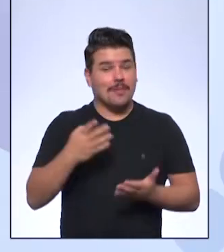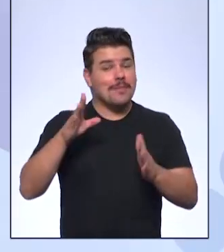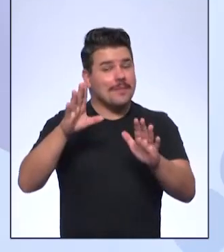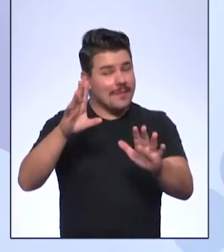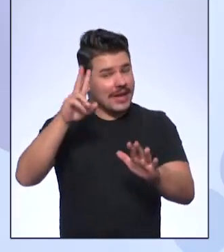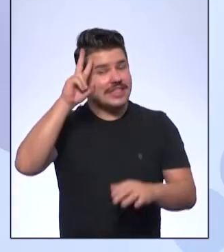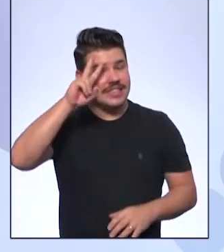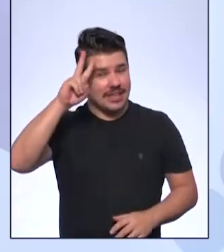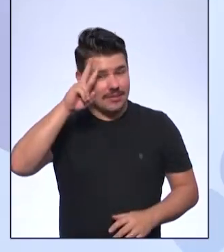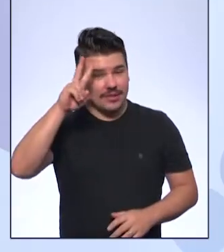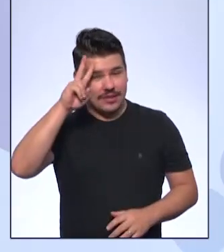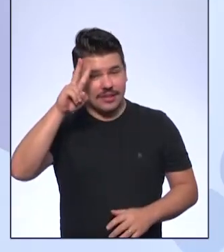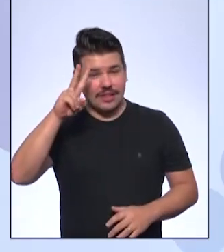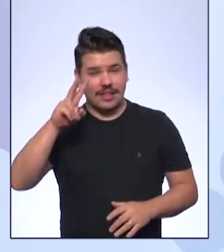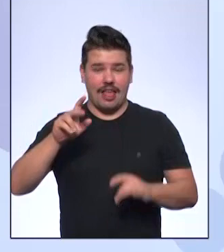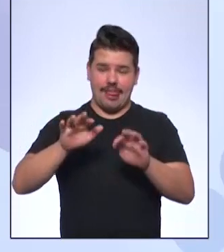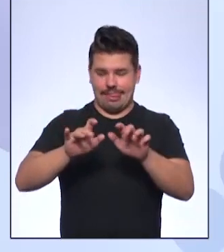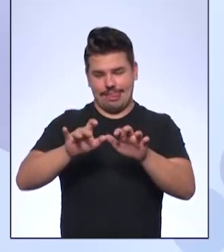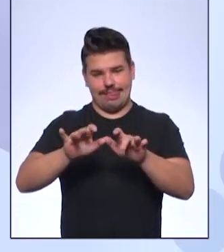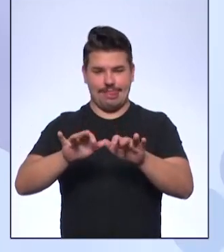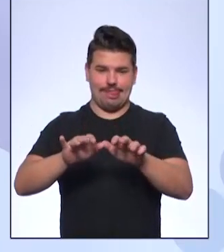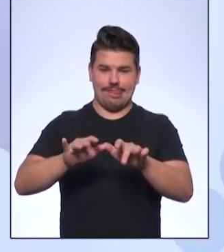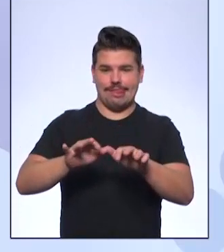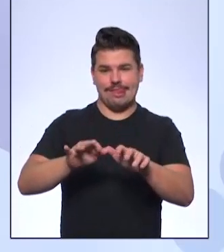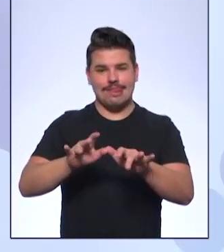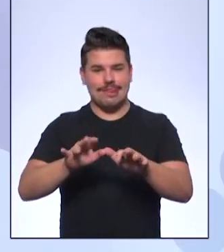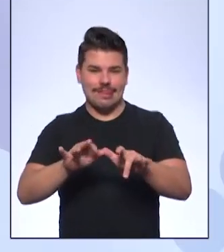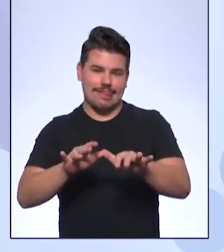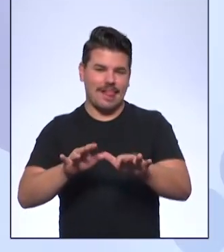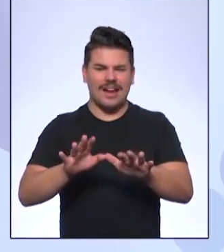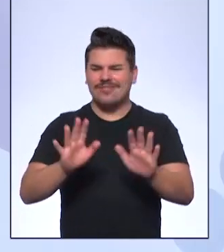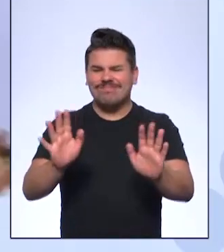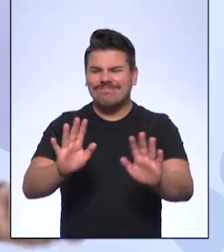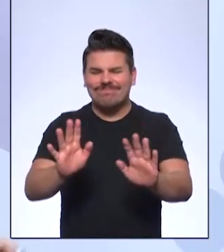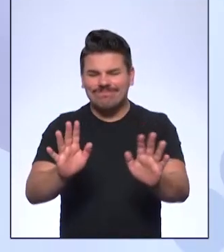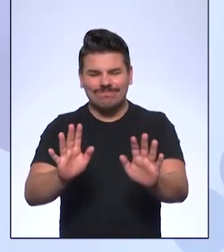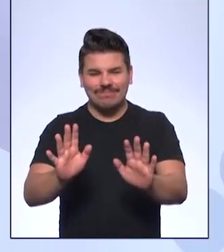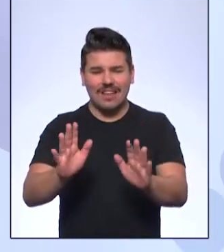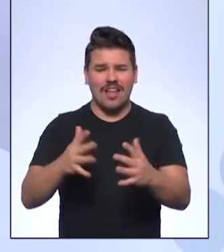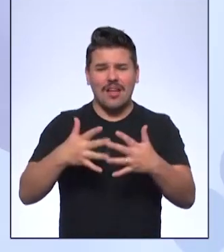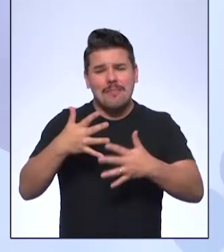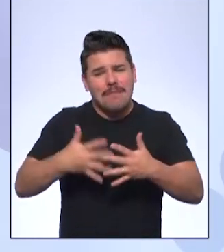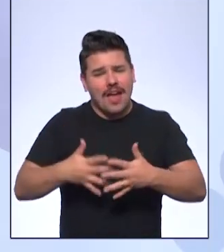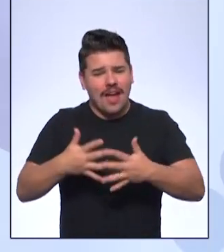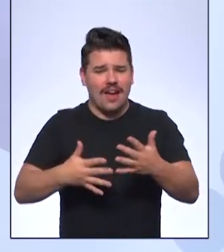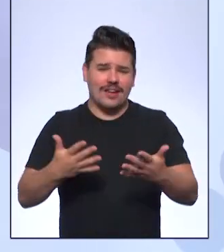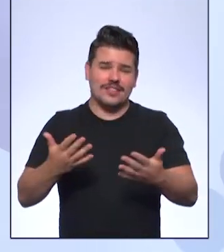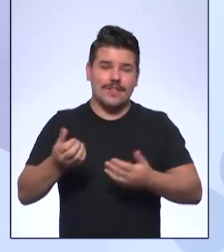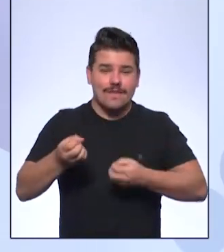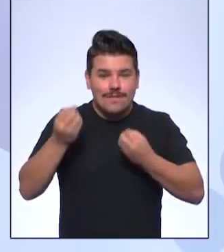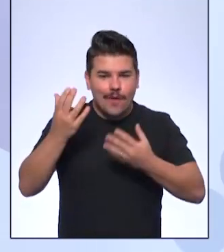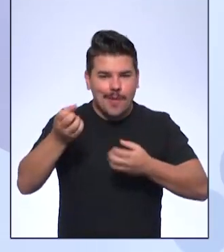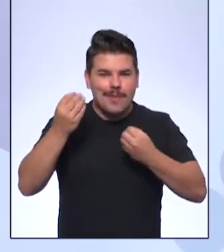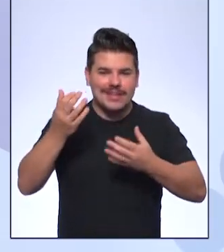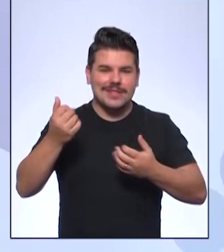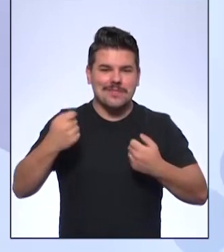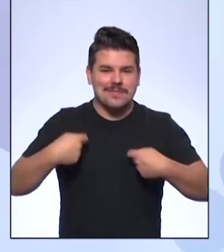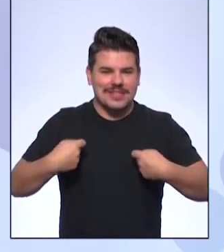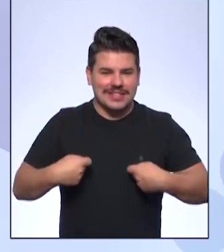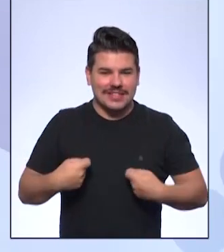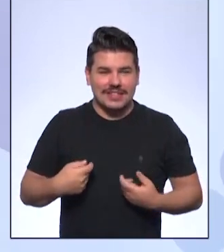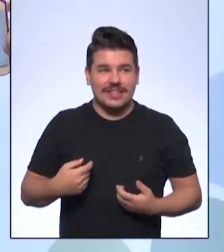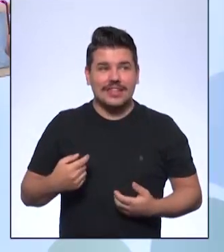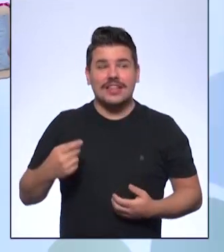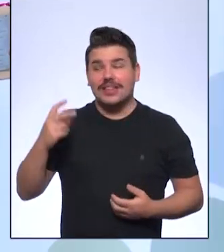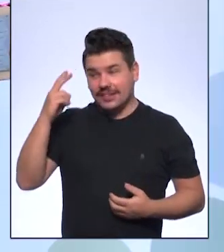né, de não ficar lá flodando o chat com um monte de corrente, coisa do tipo. Senão a gente perde as informações, né, que a gente precisa. E você lembra